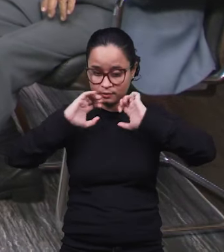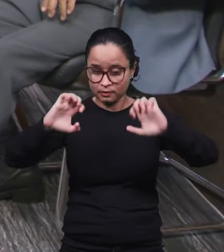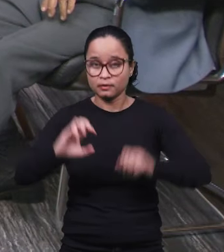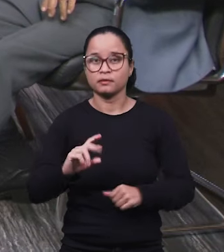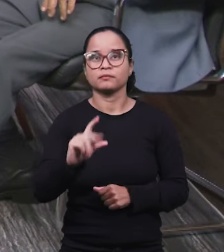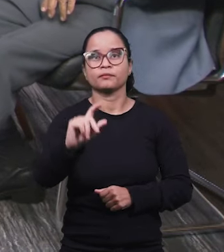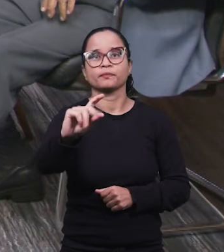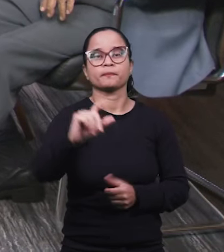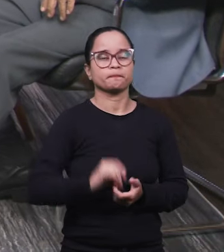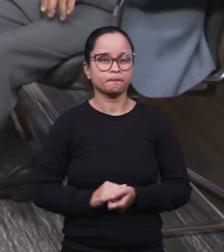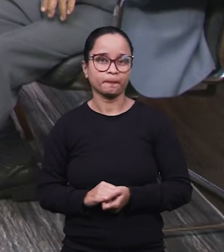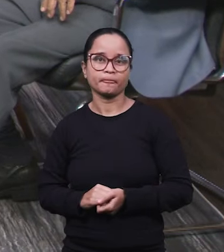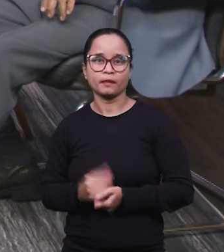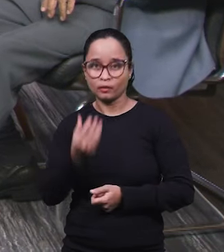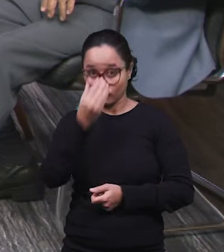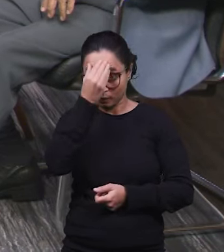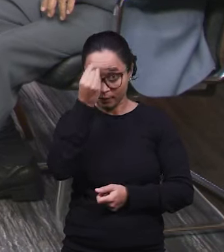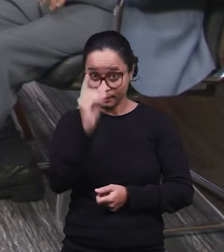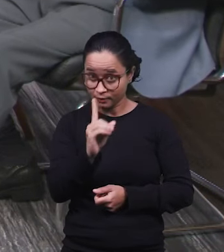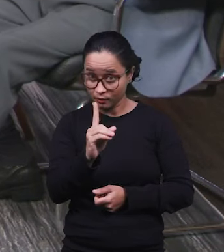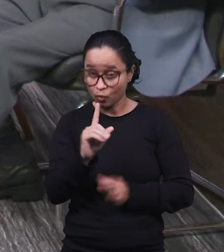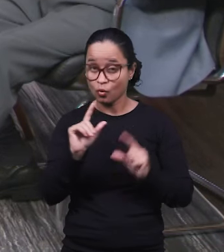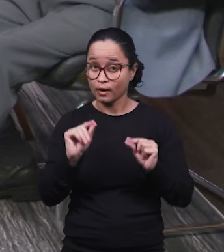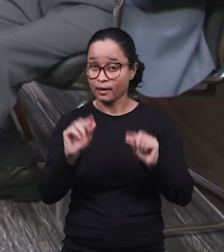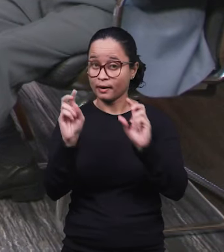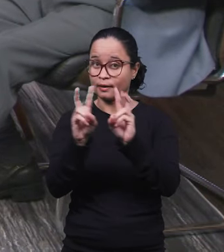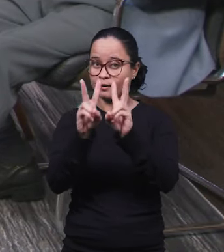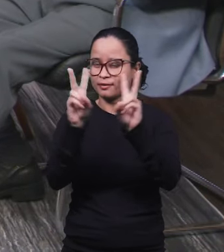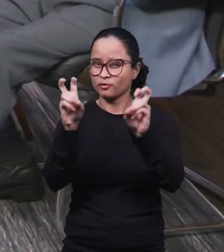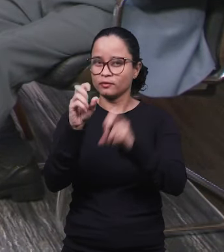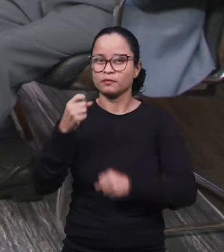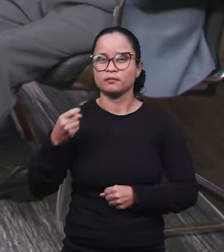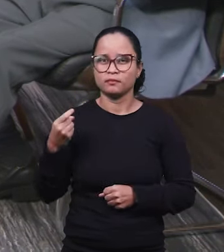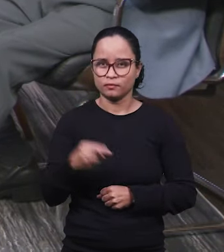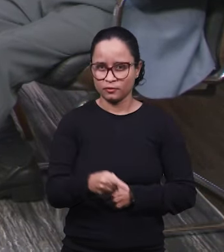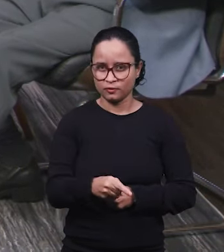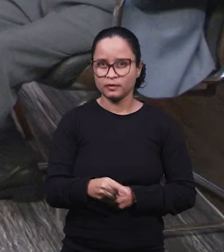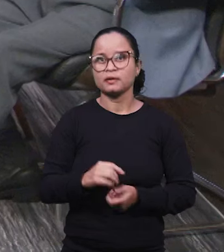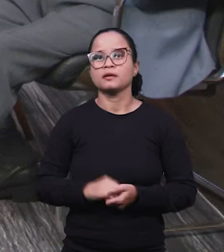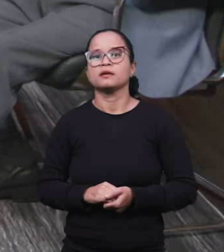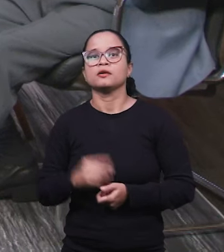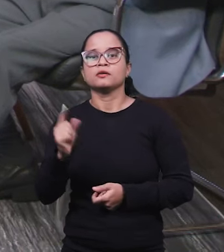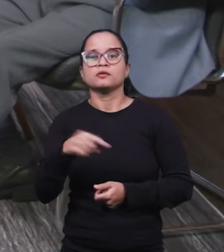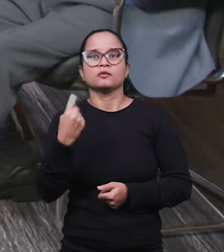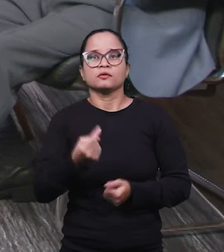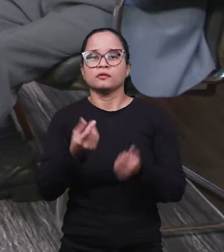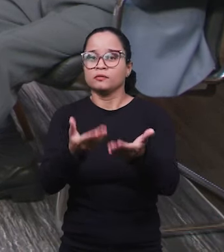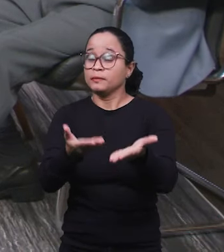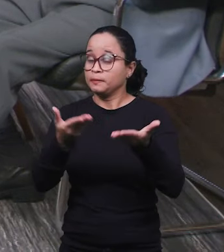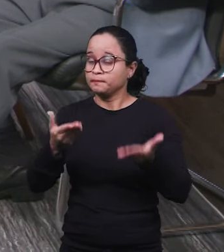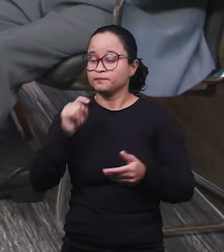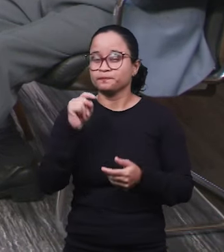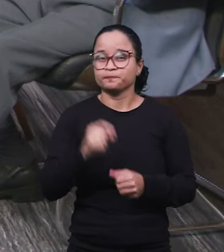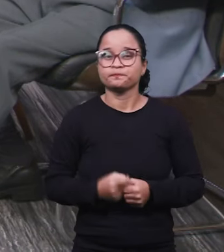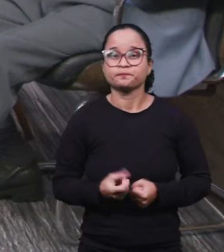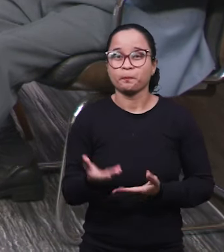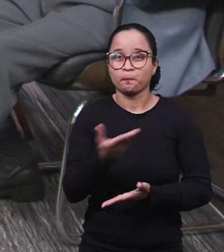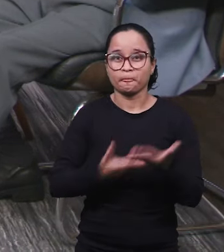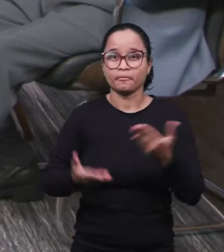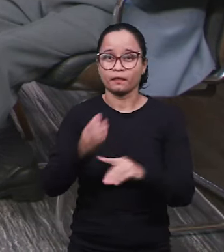o Evangelho Eterno, não se esqueça de uma coisa. Esse assunto, se você quiser aprofundar um pouco mais nesse assunto, nós te fazemos um convite para